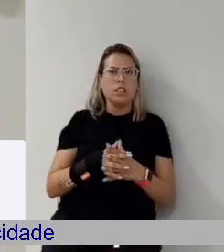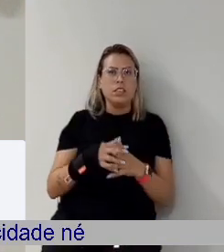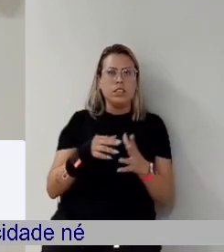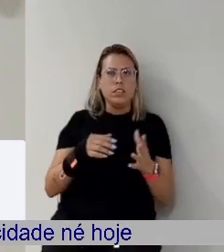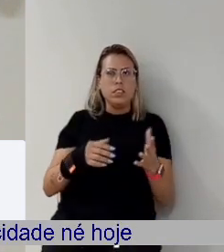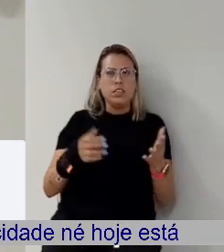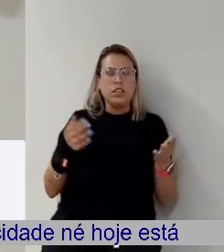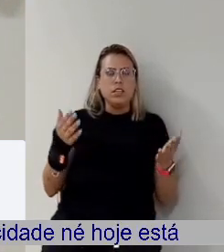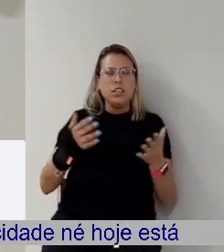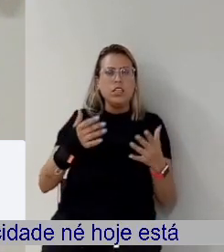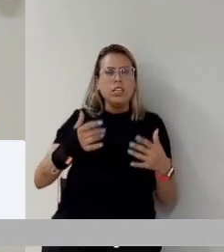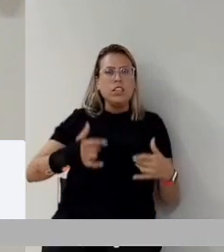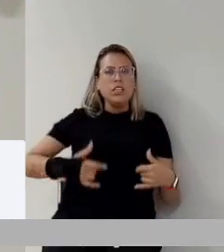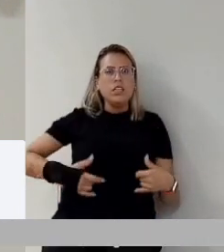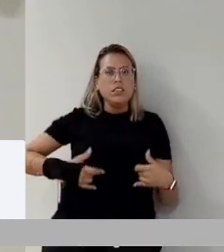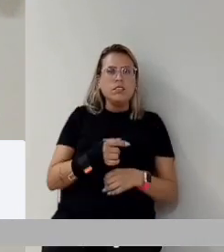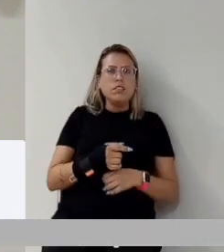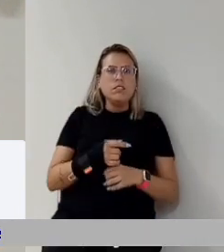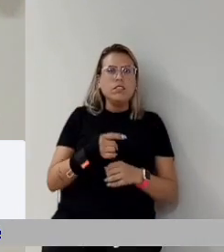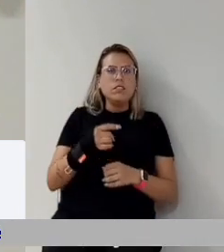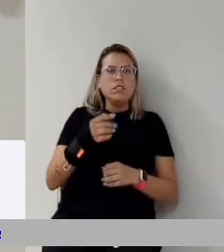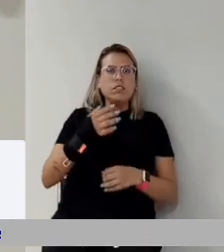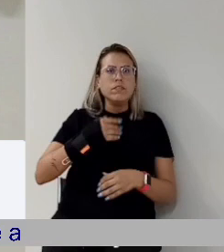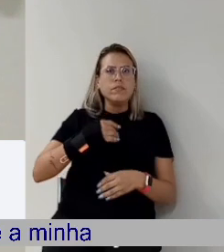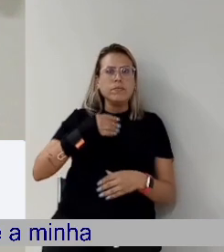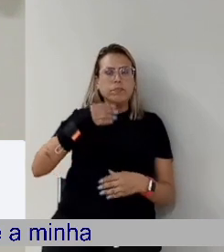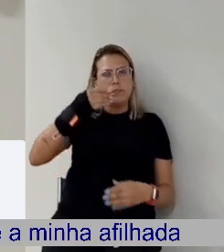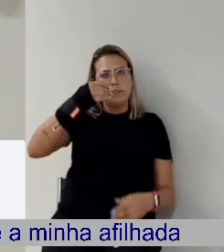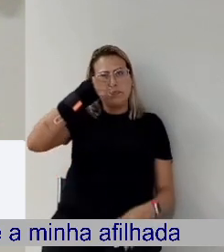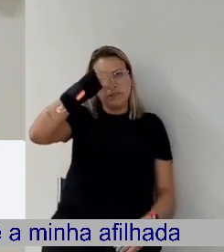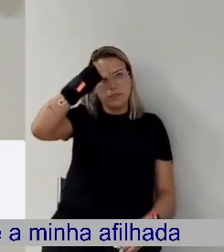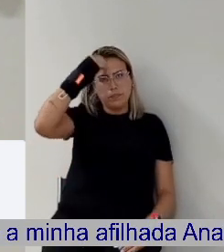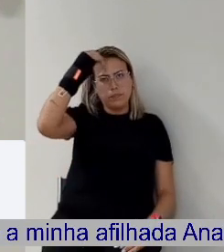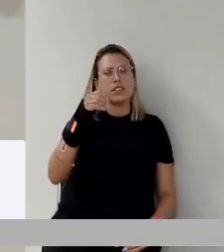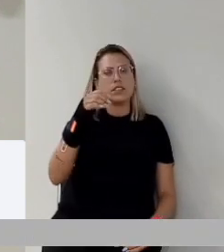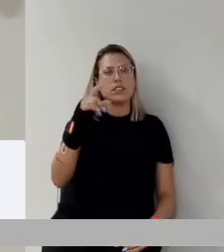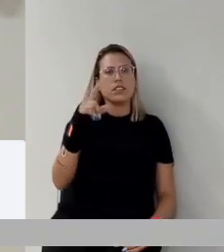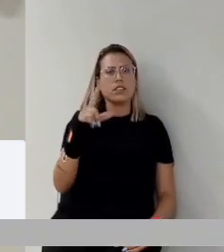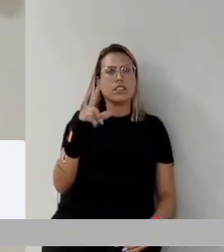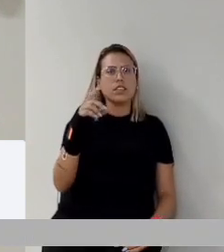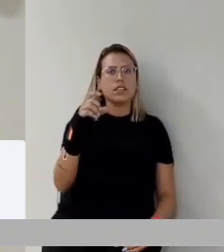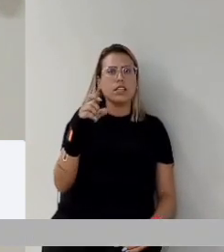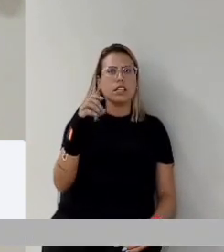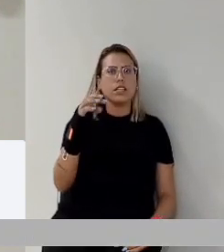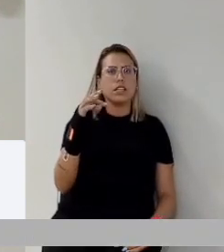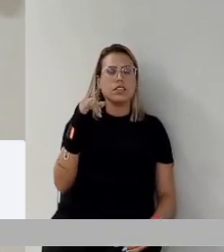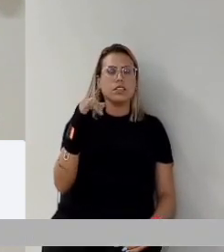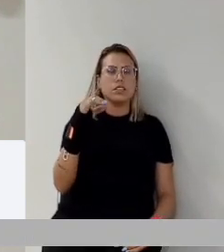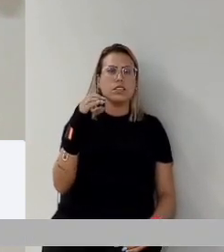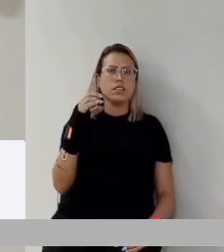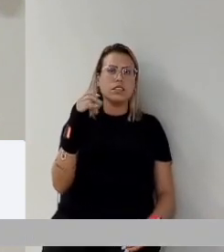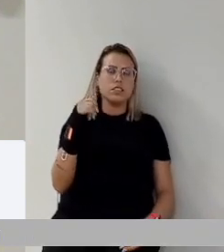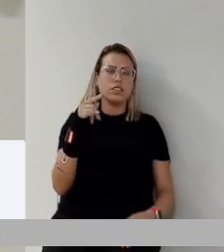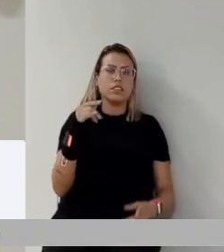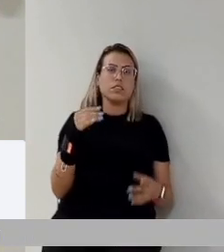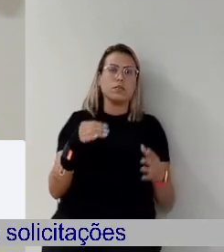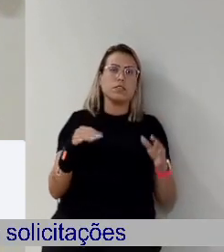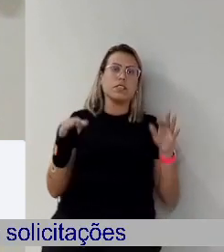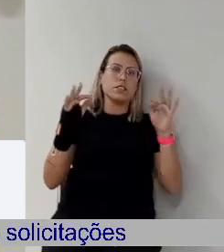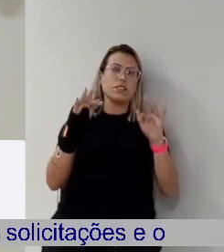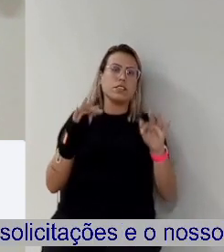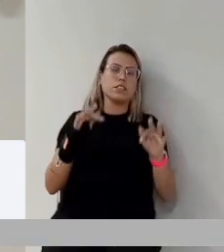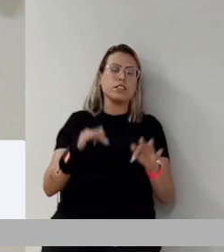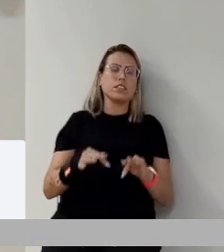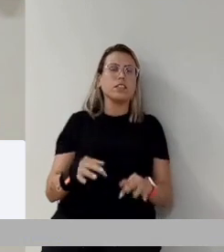tá aniversariando lá no Limoeiro Verde a minha filhada Ana Letícia aqui a gente manda também as felicitações o nosso